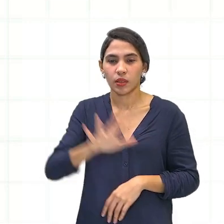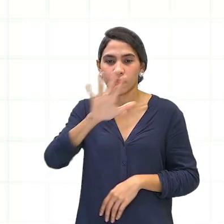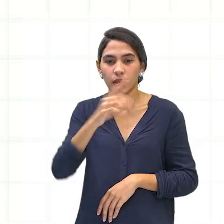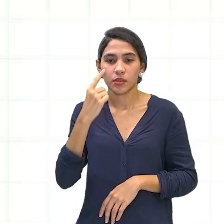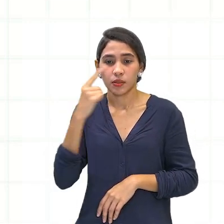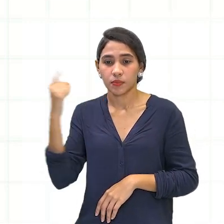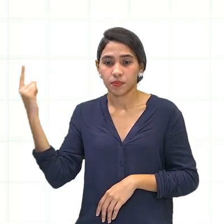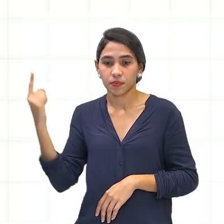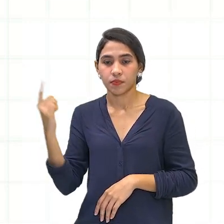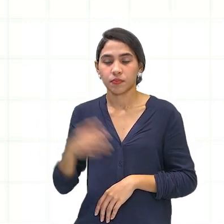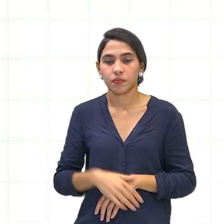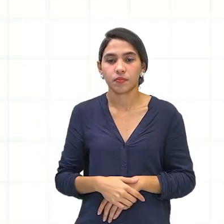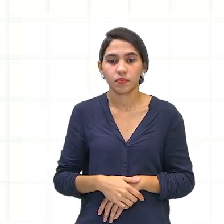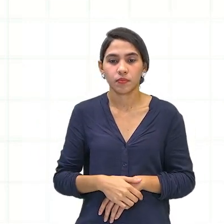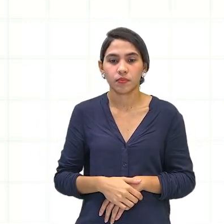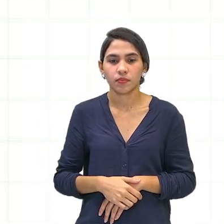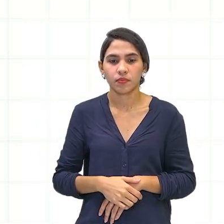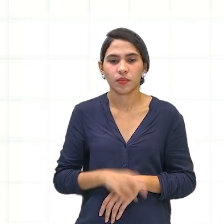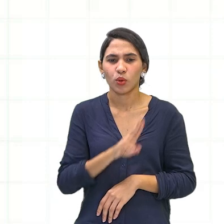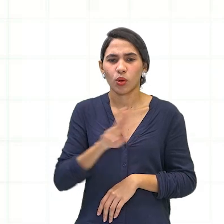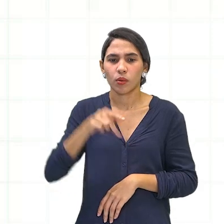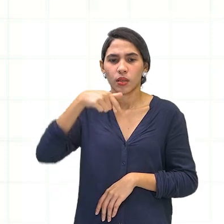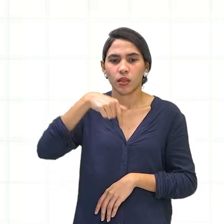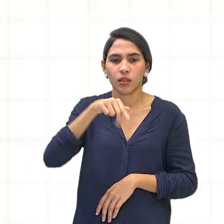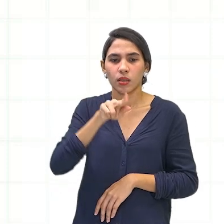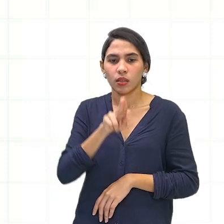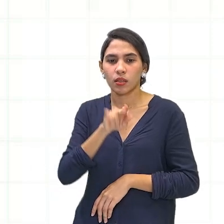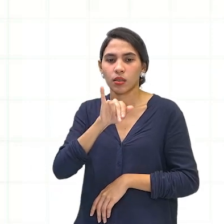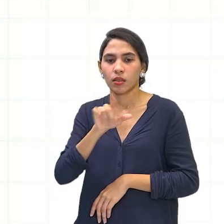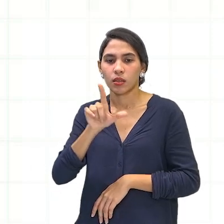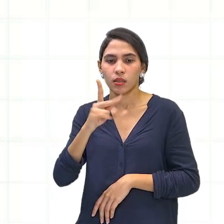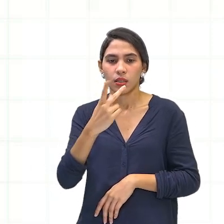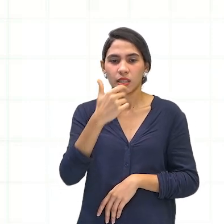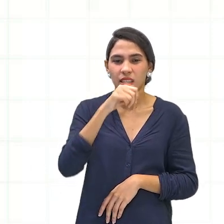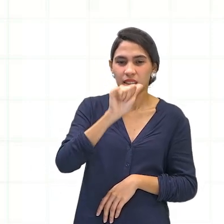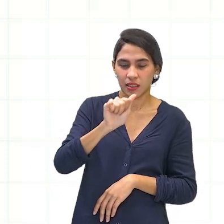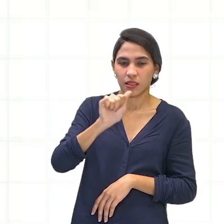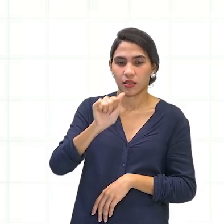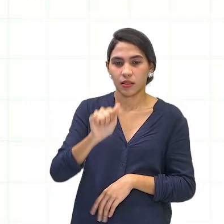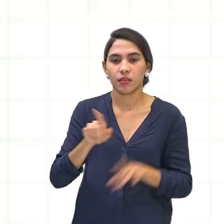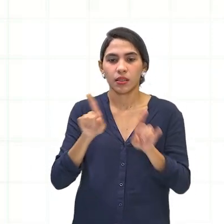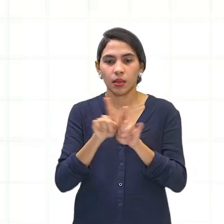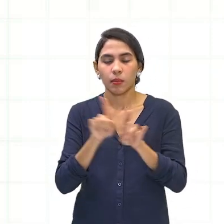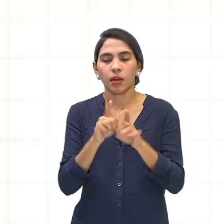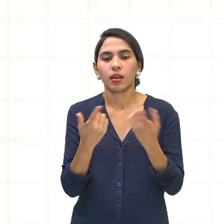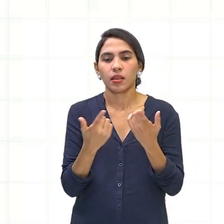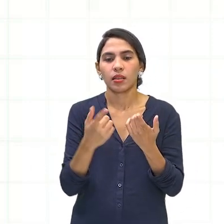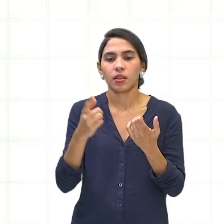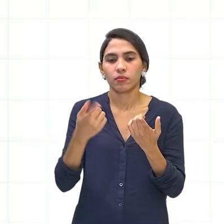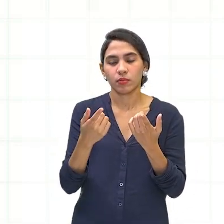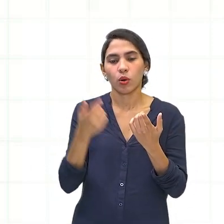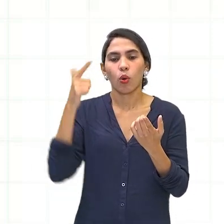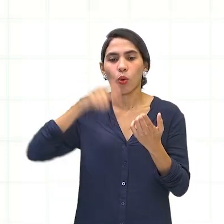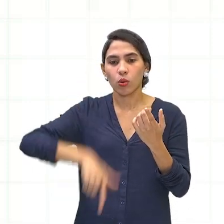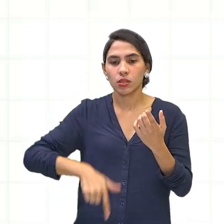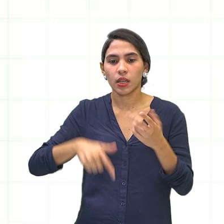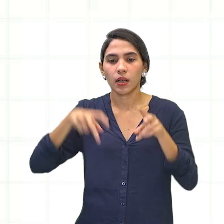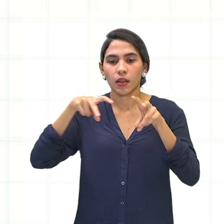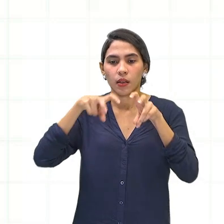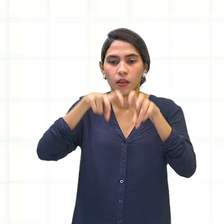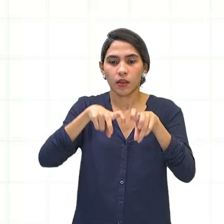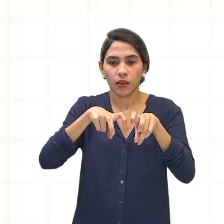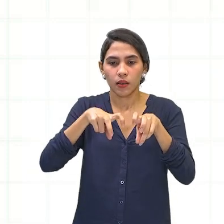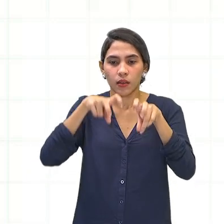e ele tem esse formato aí de quilha, né? Como se ele tivesse ali apontado para frente, que vai ser um local onde se prendem os